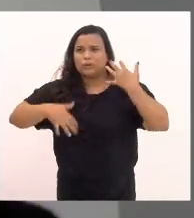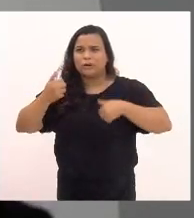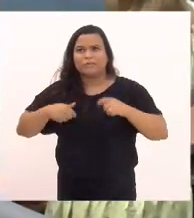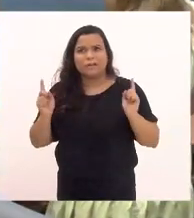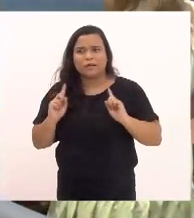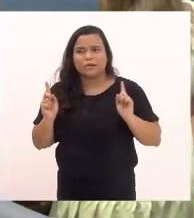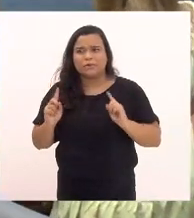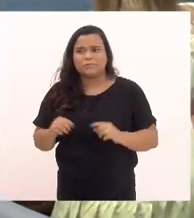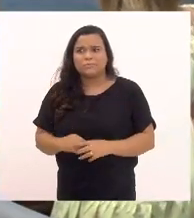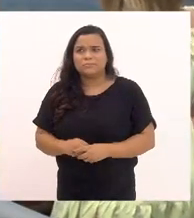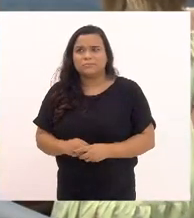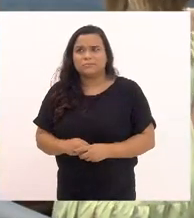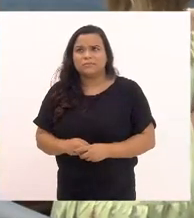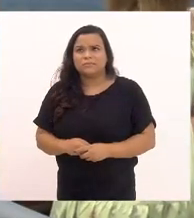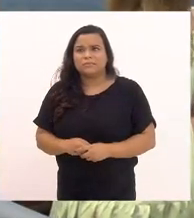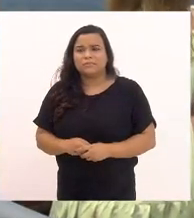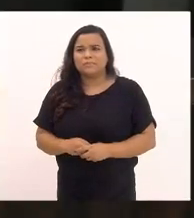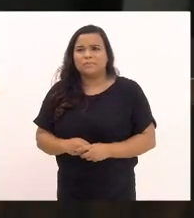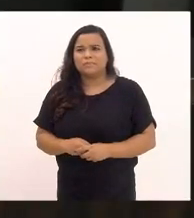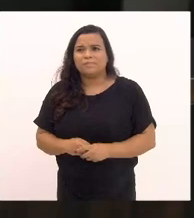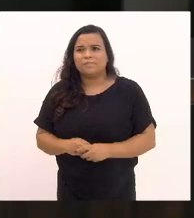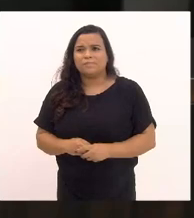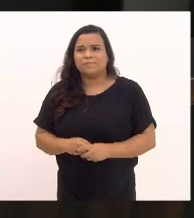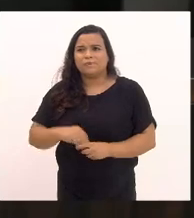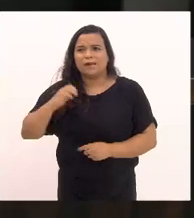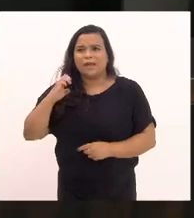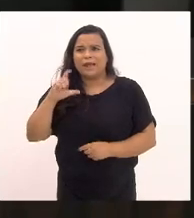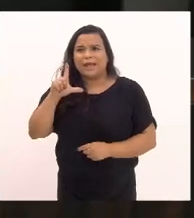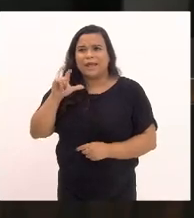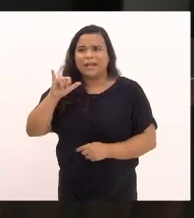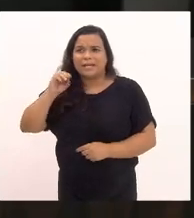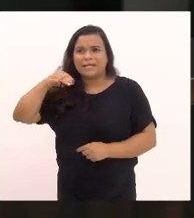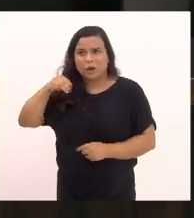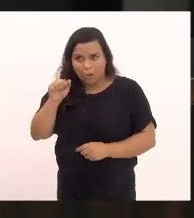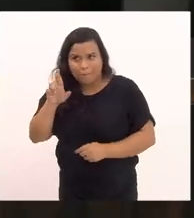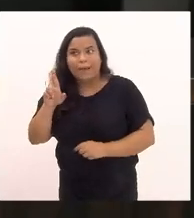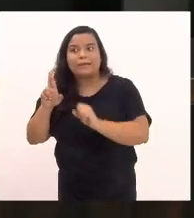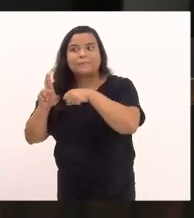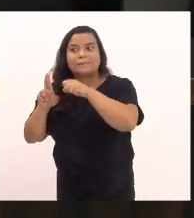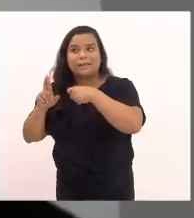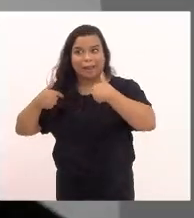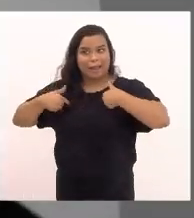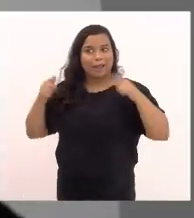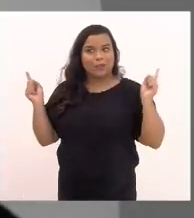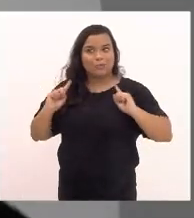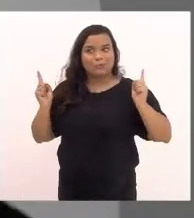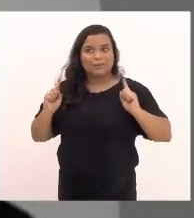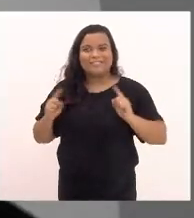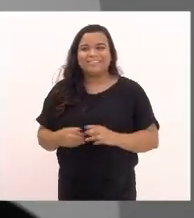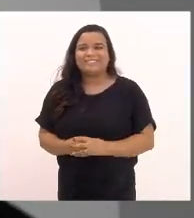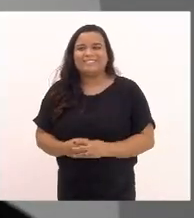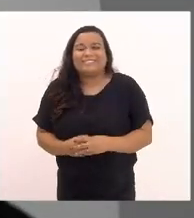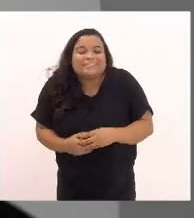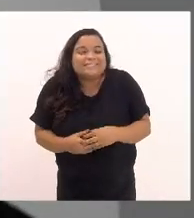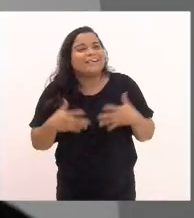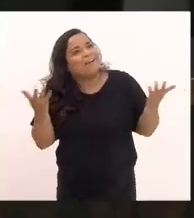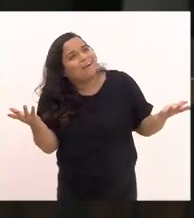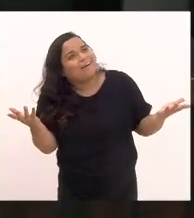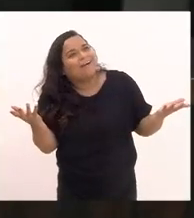Limou, sim. Limou todo mundo. Está dizendo o Eliomar que limou, sim, mas eu não. Ah, poxa,